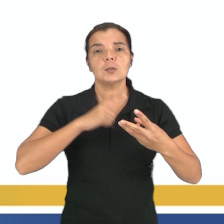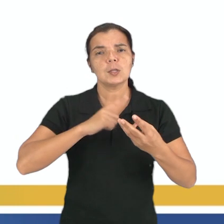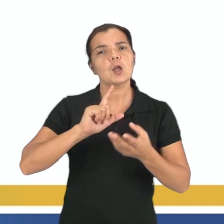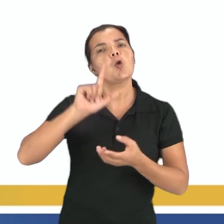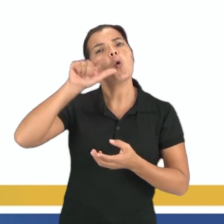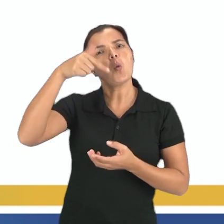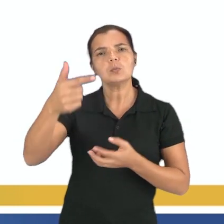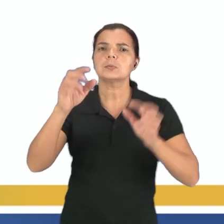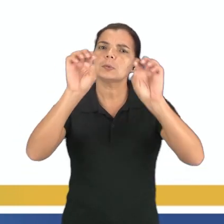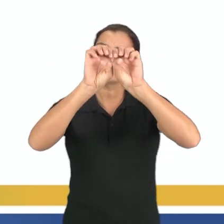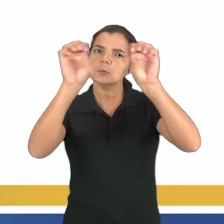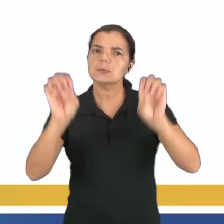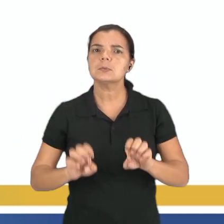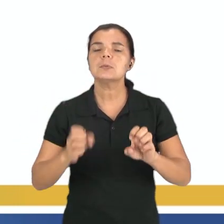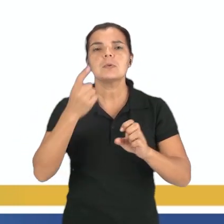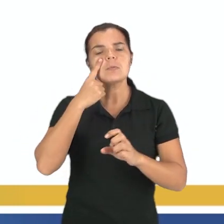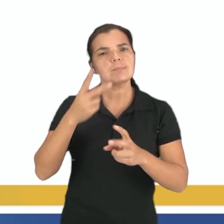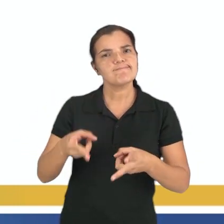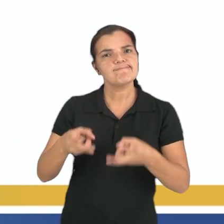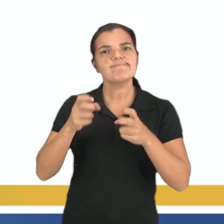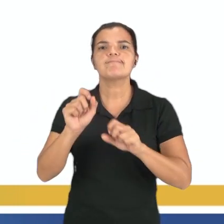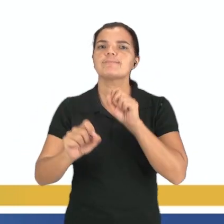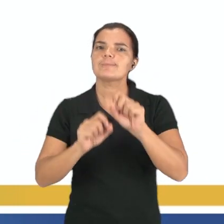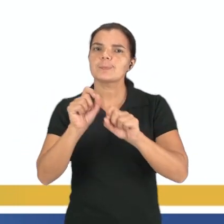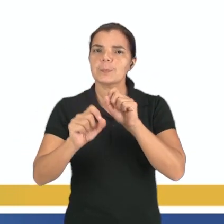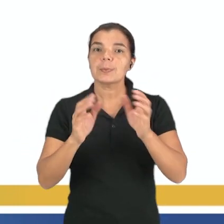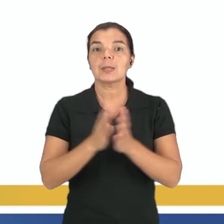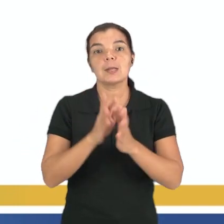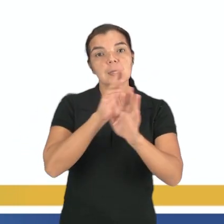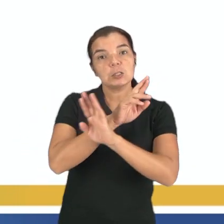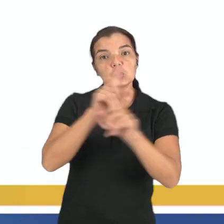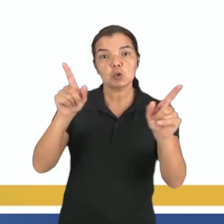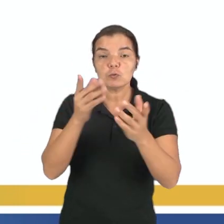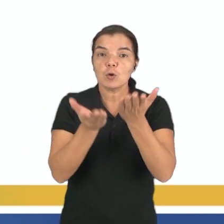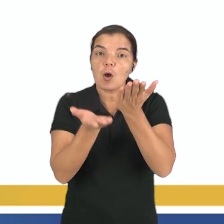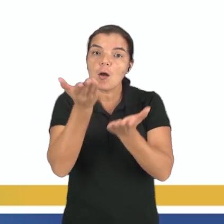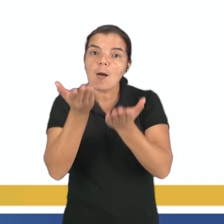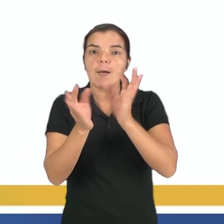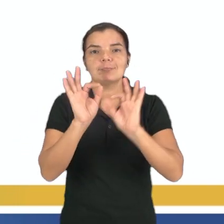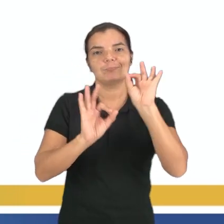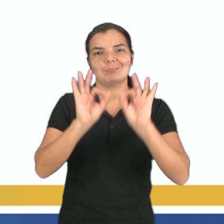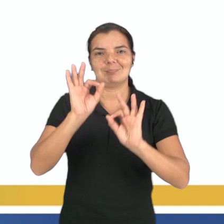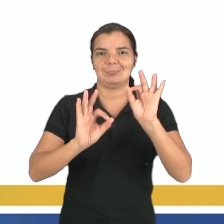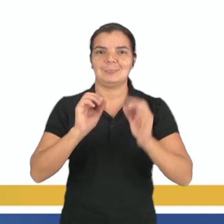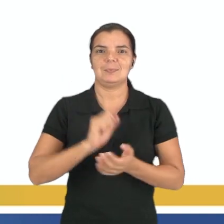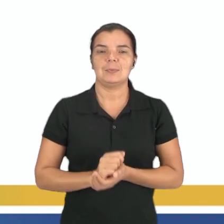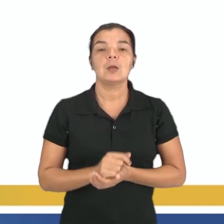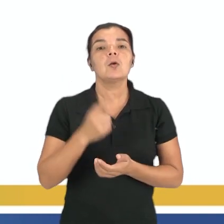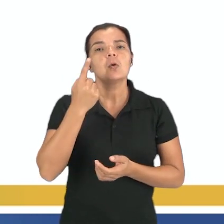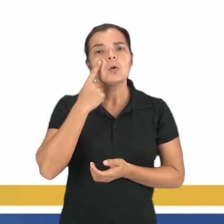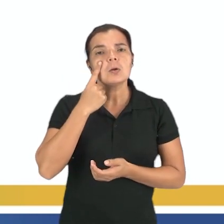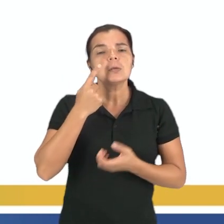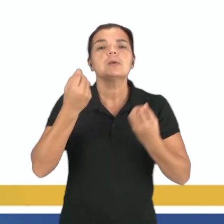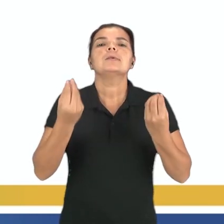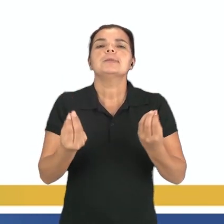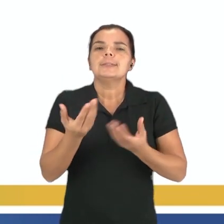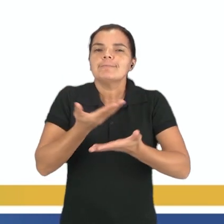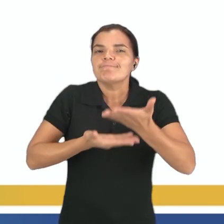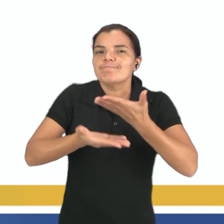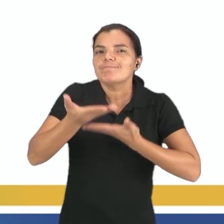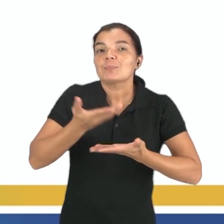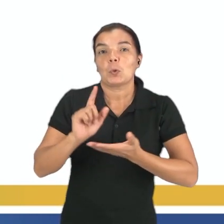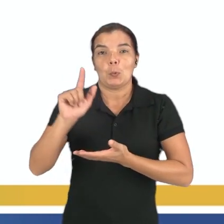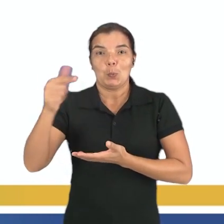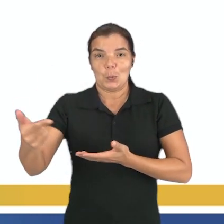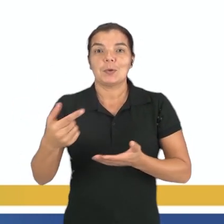outras estruturas. E a gente possui o que a gente chama de diferentes graus de organização, onde um está relacionado com